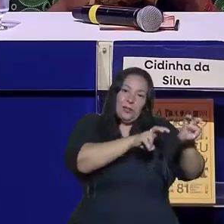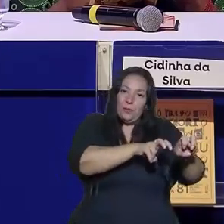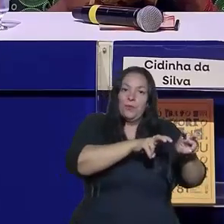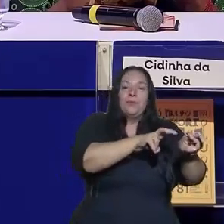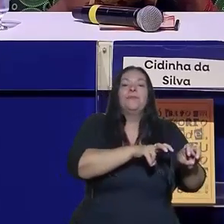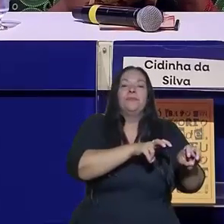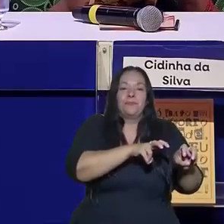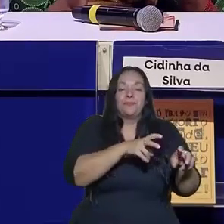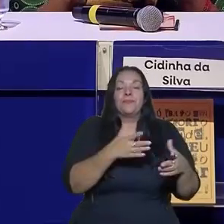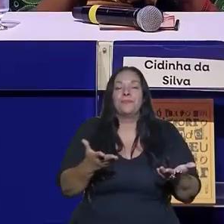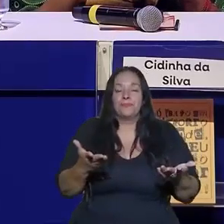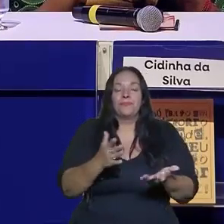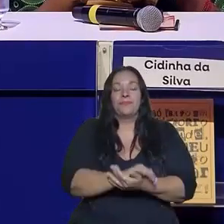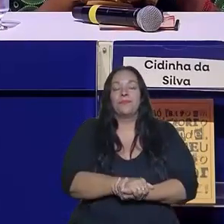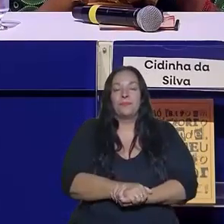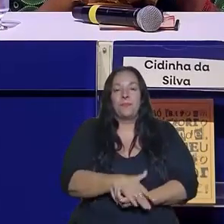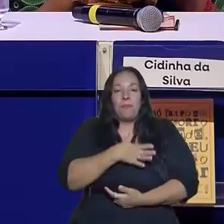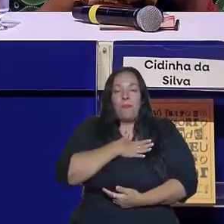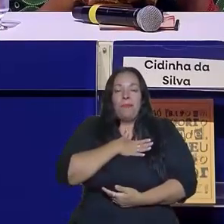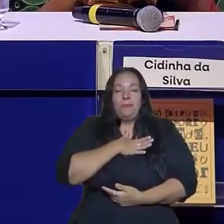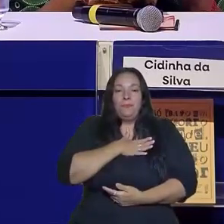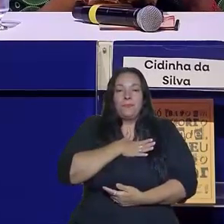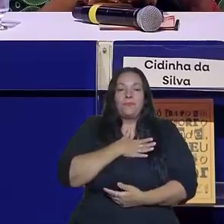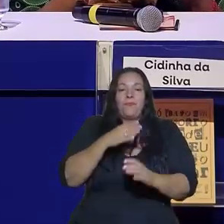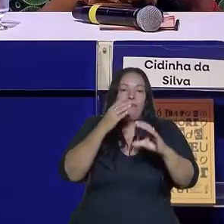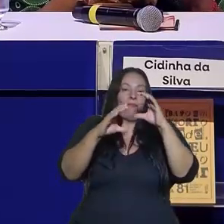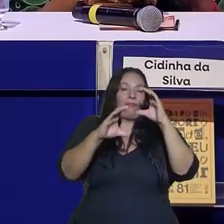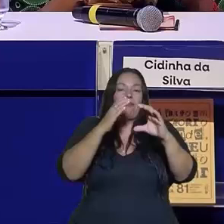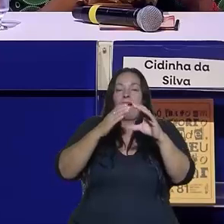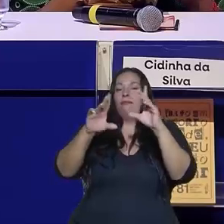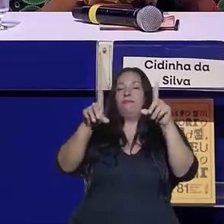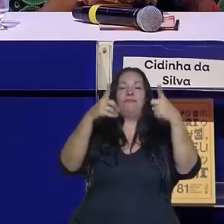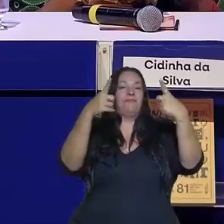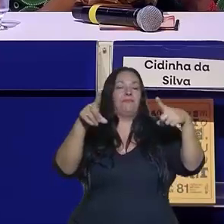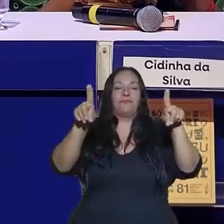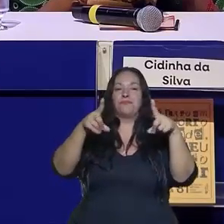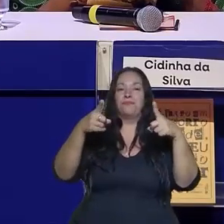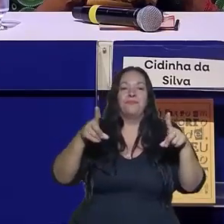Recôncavo me deu essa musicalidade,